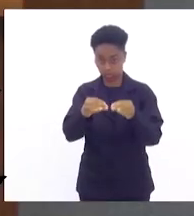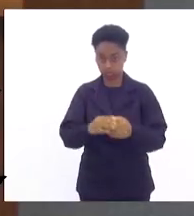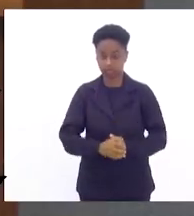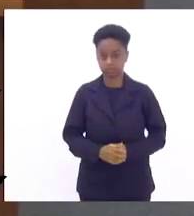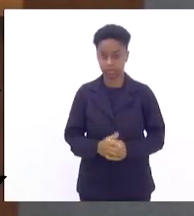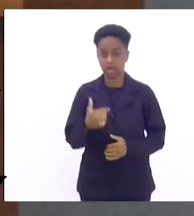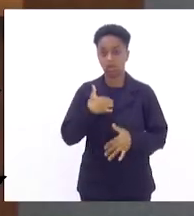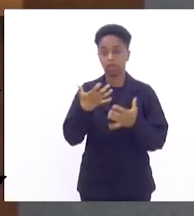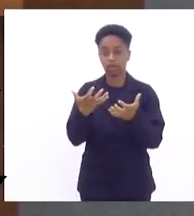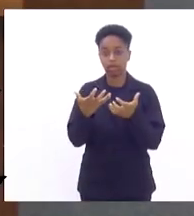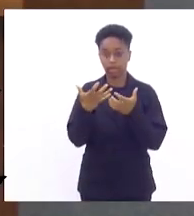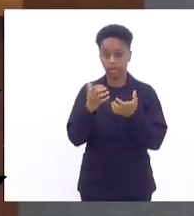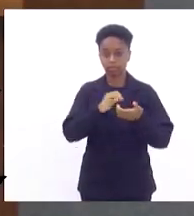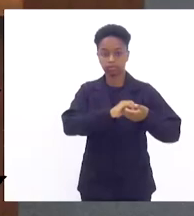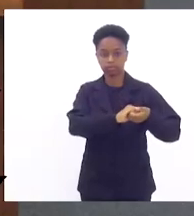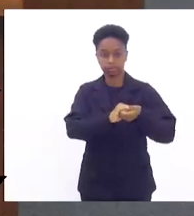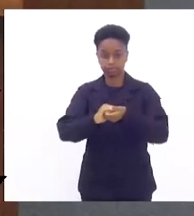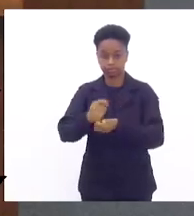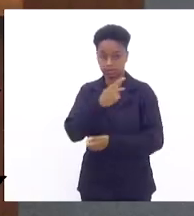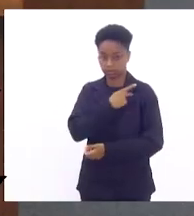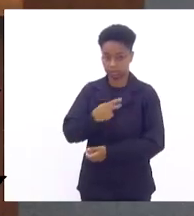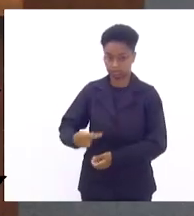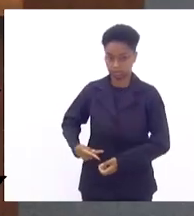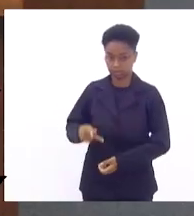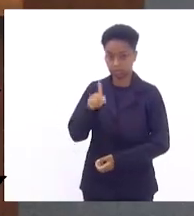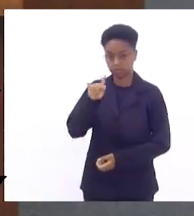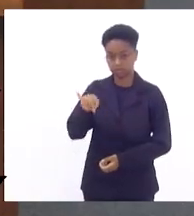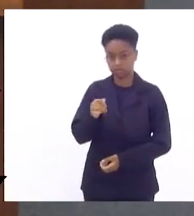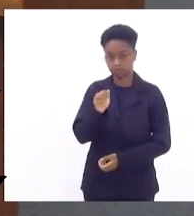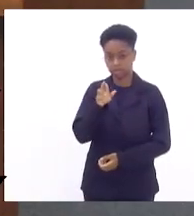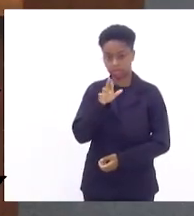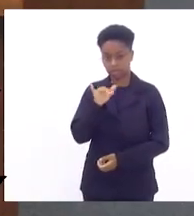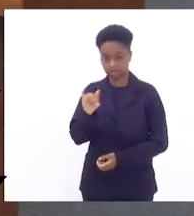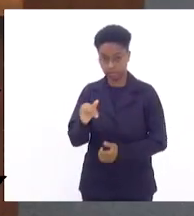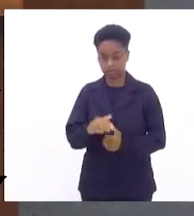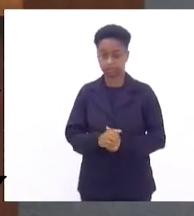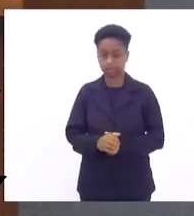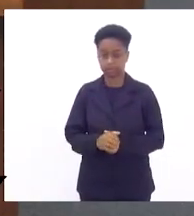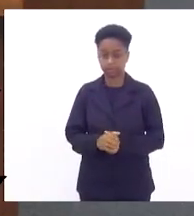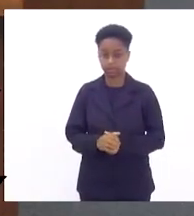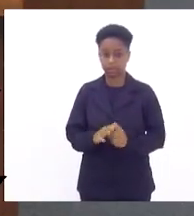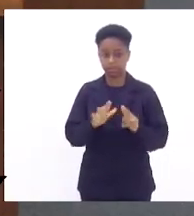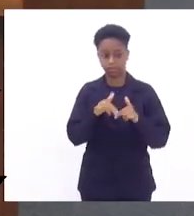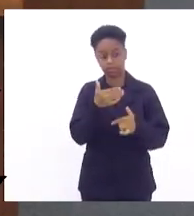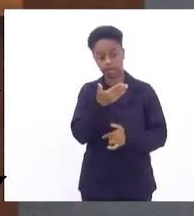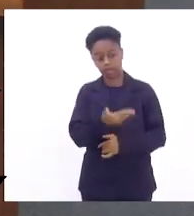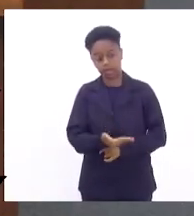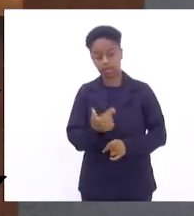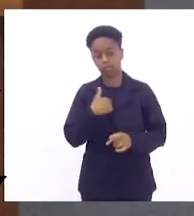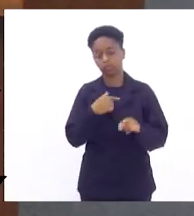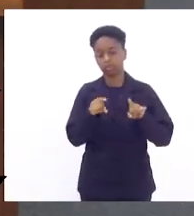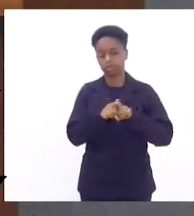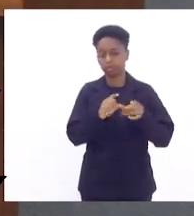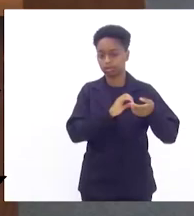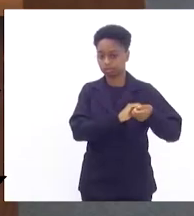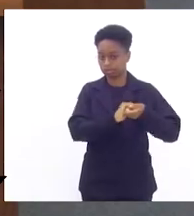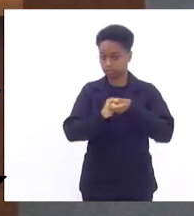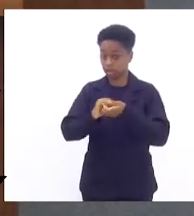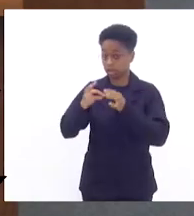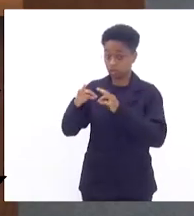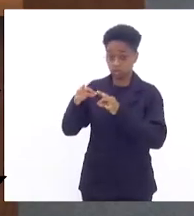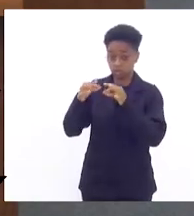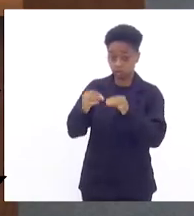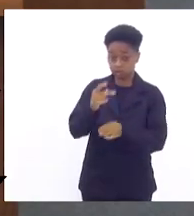todas. Gostaria de cumprimentar o presidente Jarir Oliveira e, por meio dele, eu estendo o cumprimento a